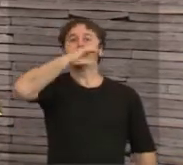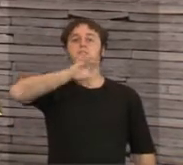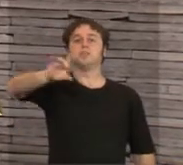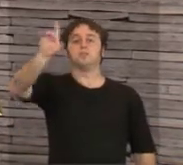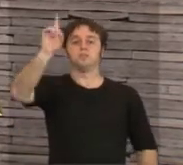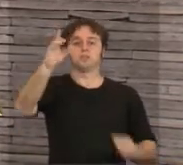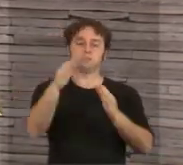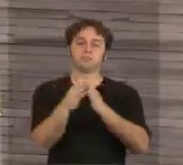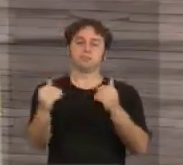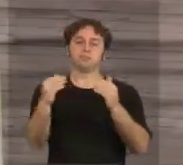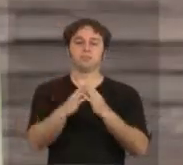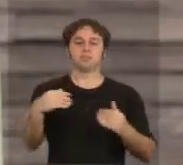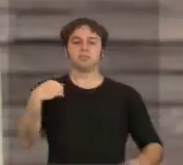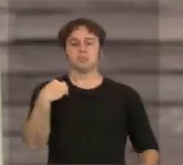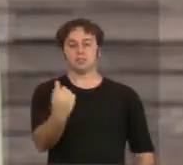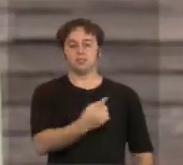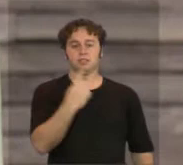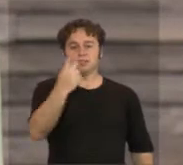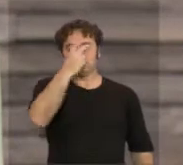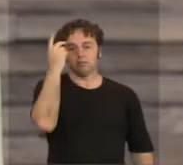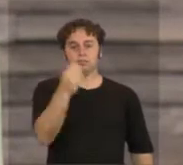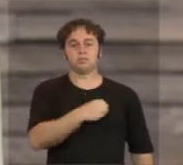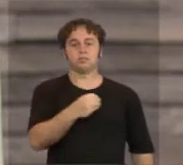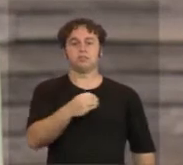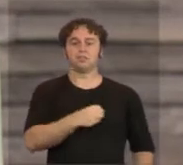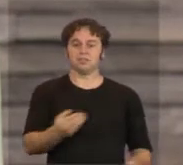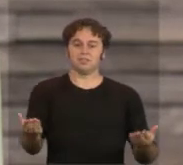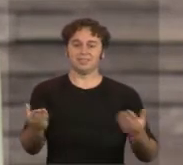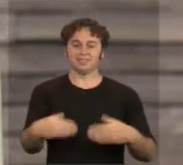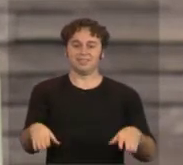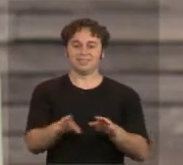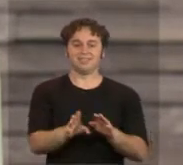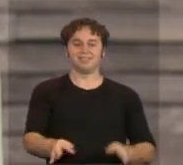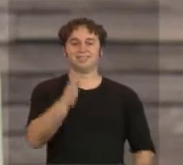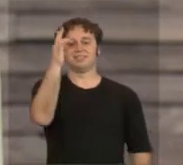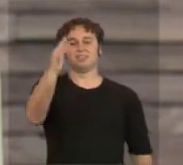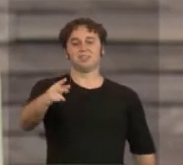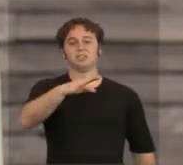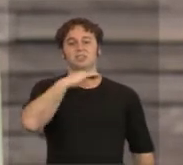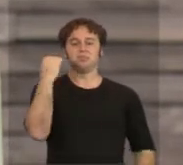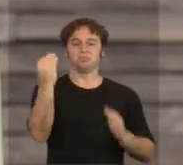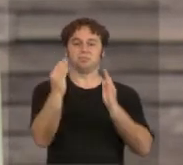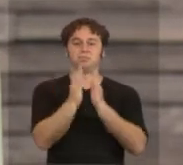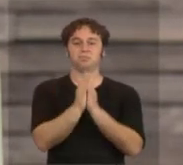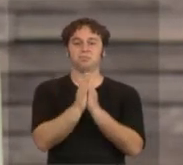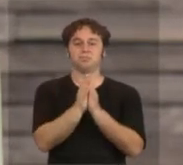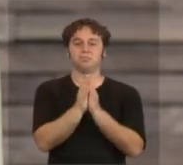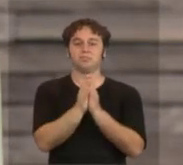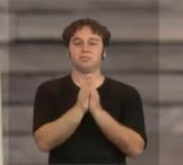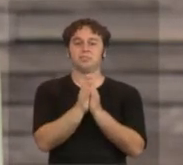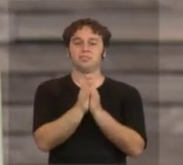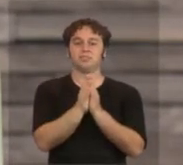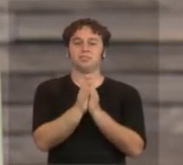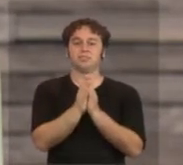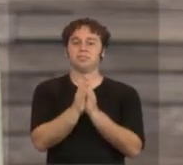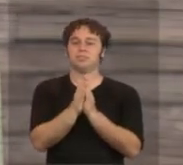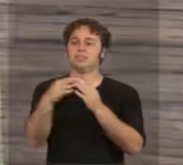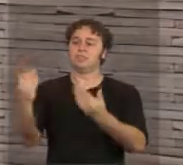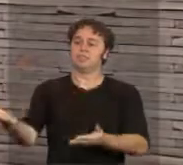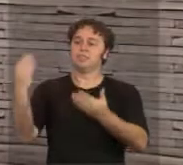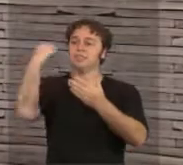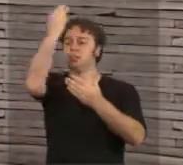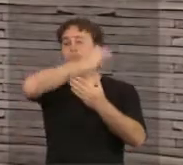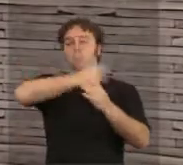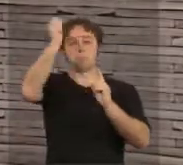Jesus. Santa Maria, Mãe de Deus, rogai por nós, pecadores, agora e na hora de nossa morte. Amém.